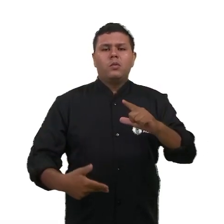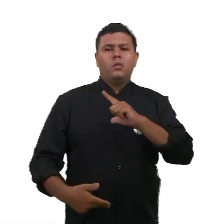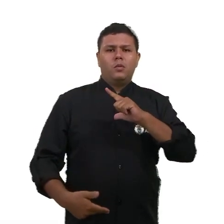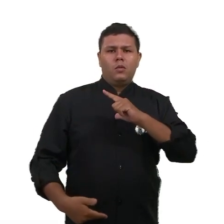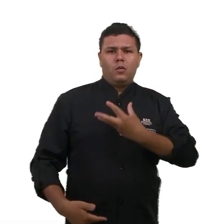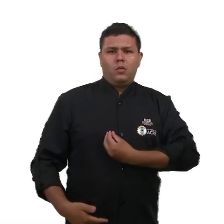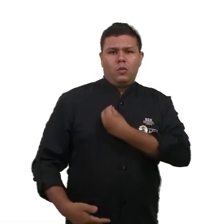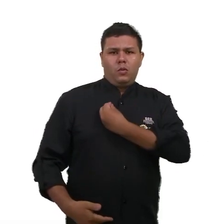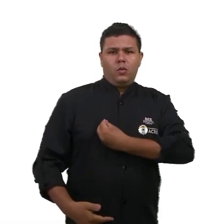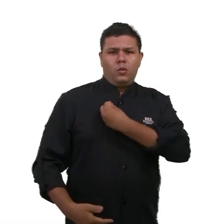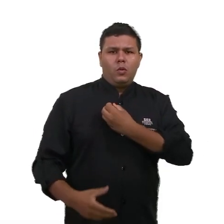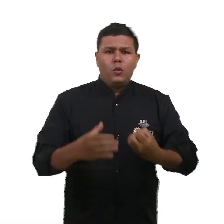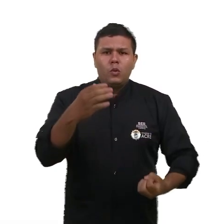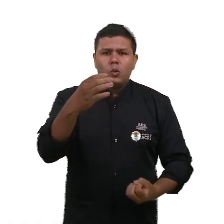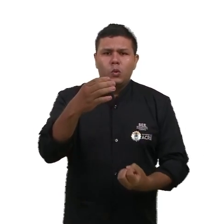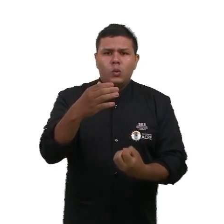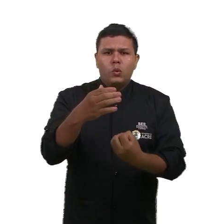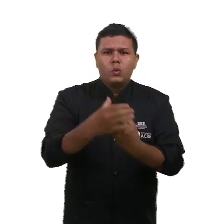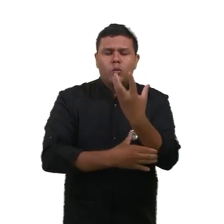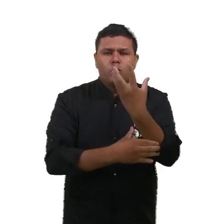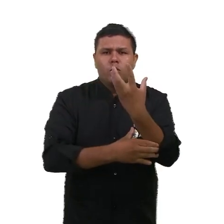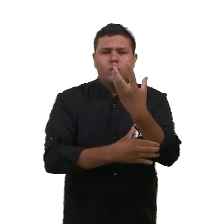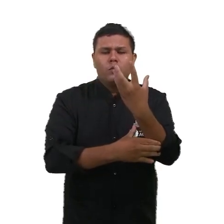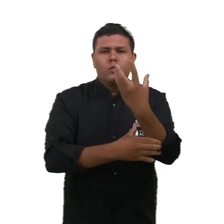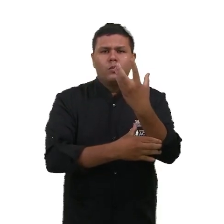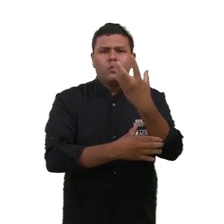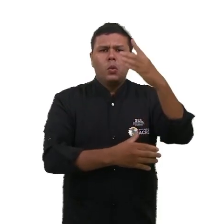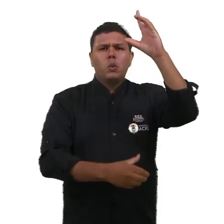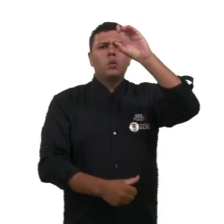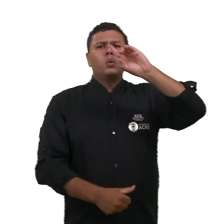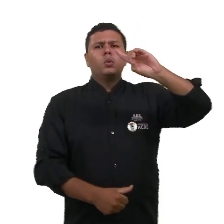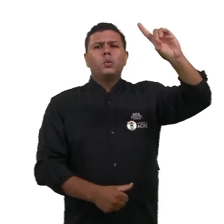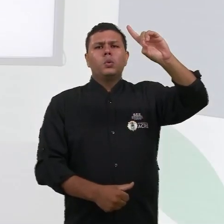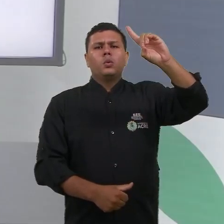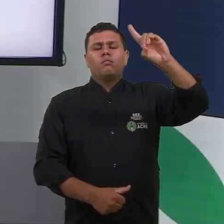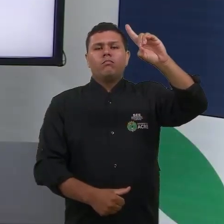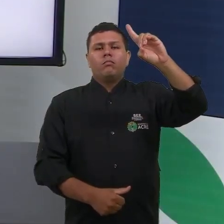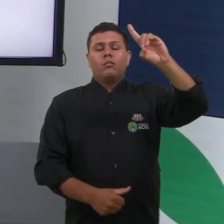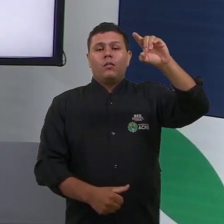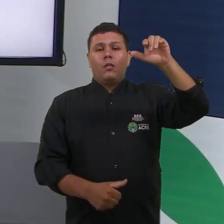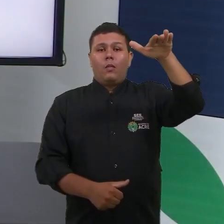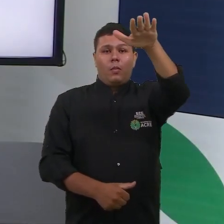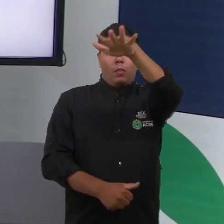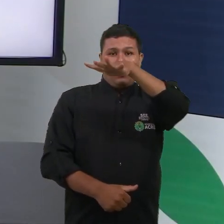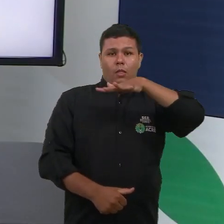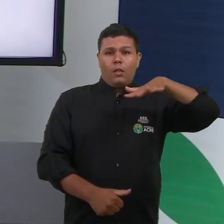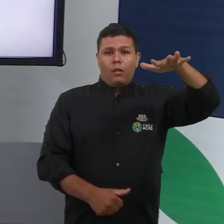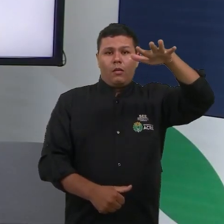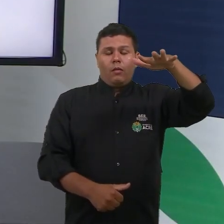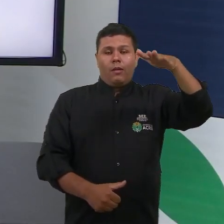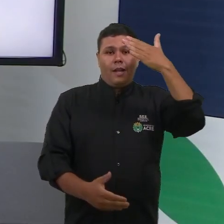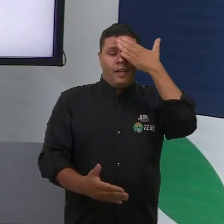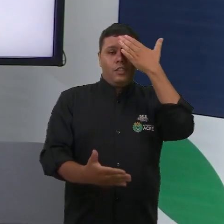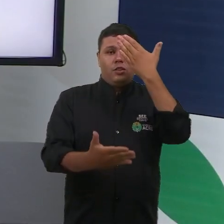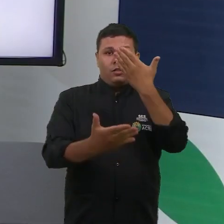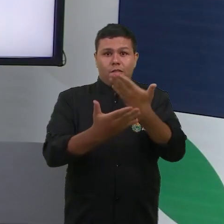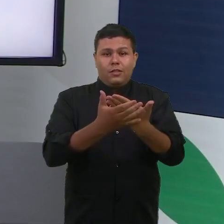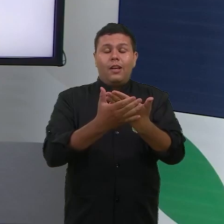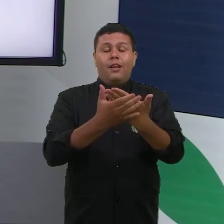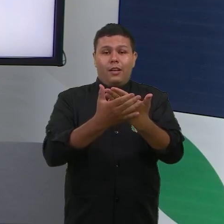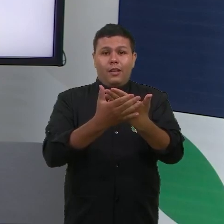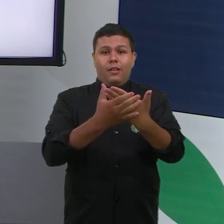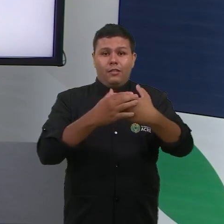por uma força divina superior, tá? Então, naquela época, acreditava-se nisso. Porém,